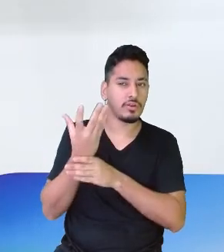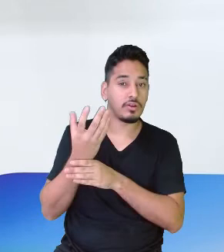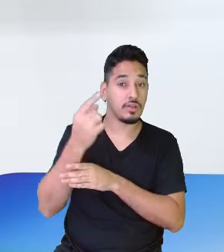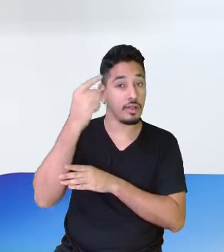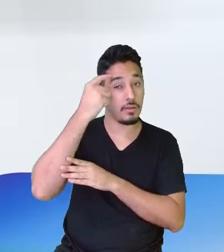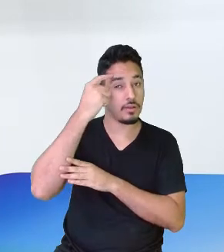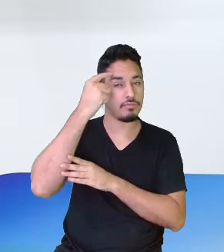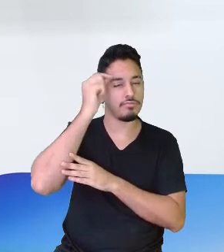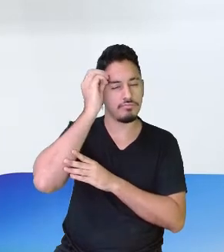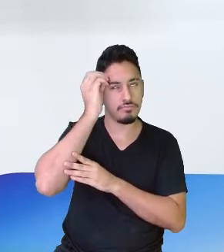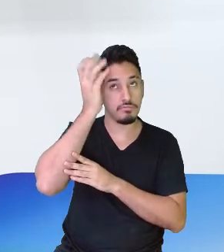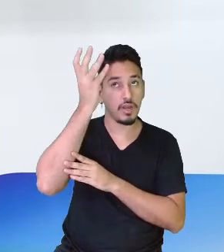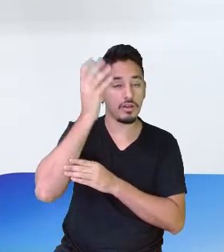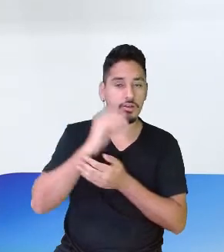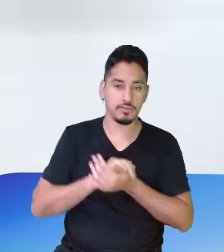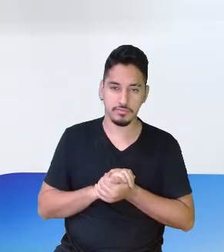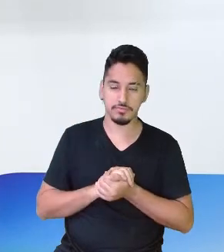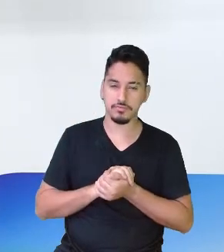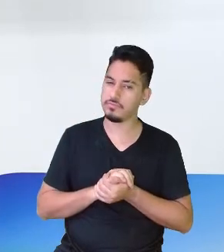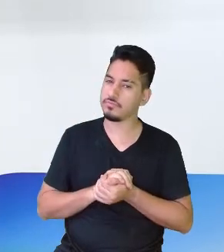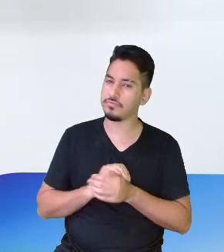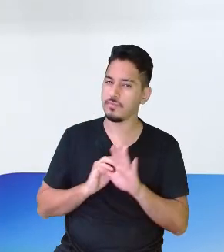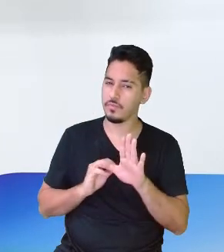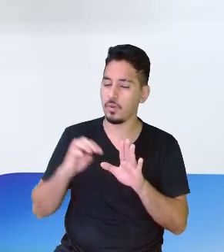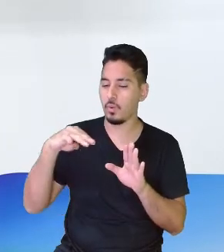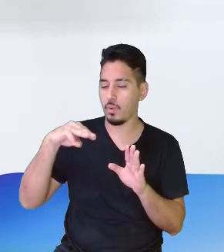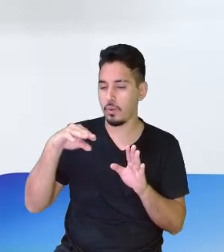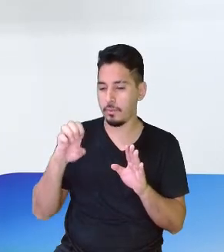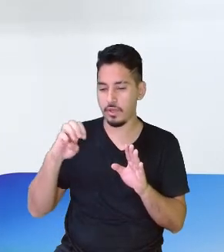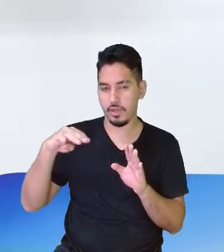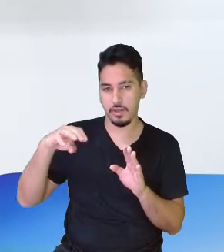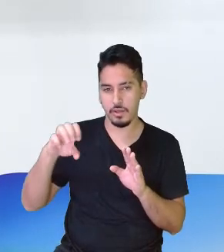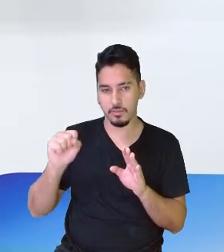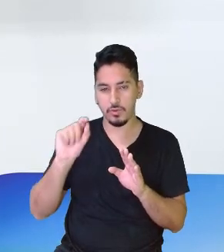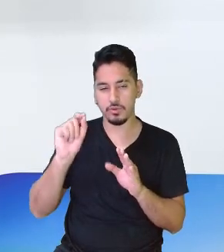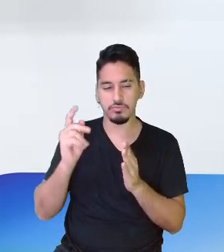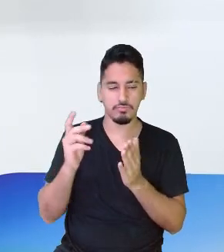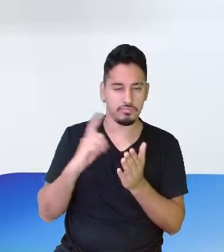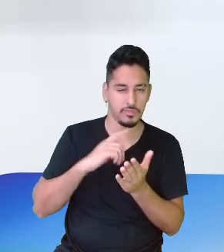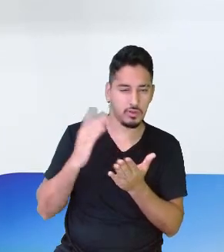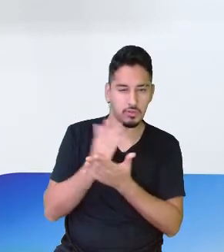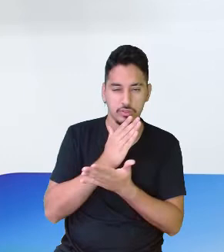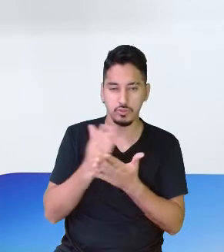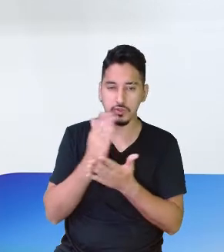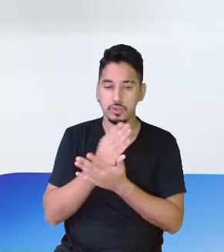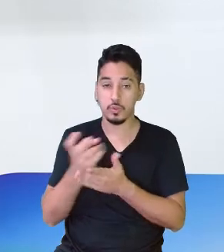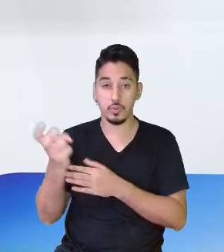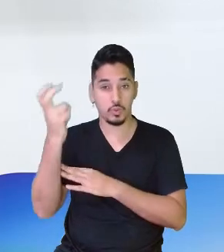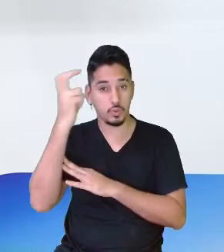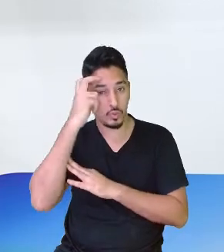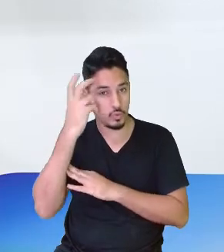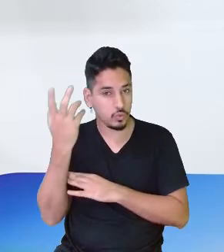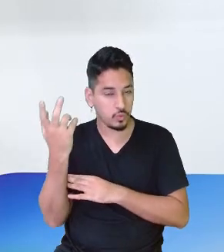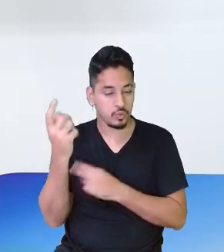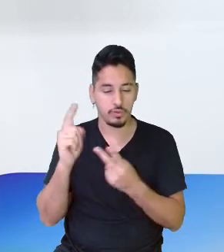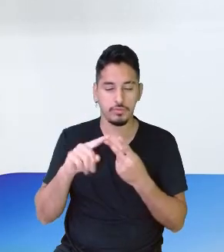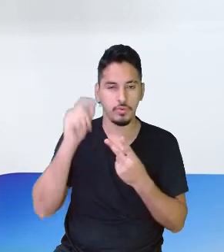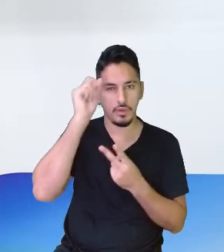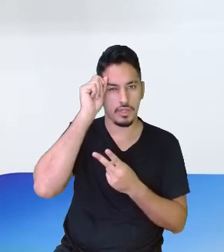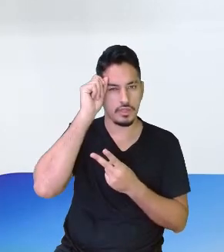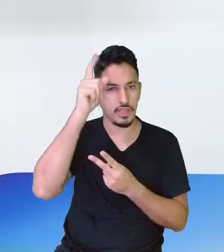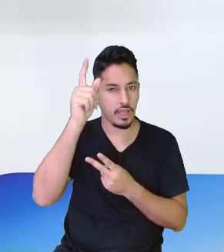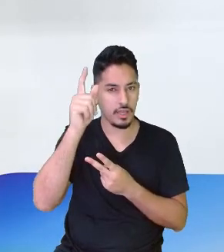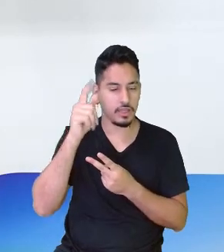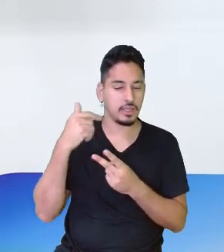aí, lembram que meme também tem essa acepção de um traço cultural, uma ideia que se repete, que